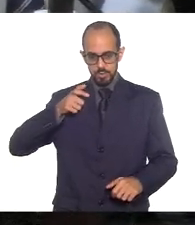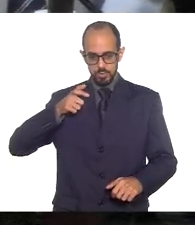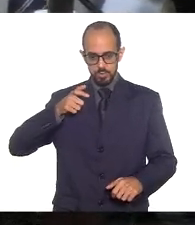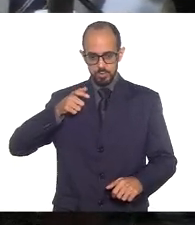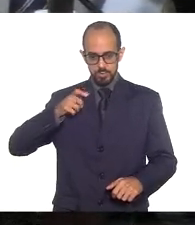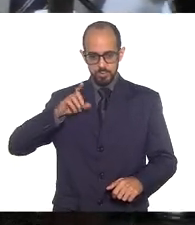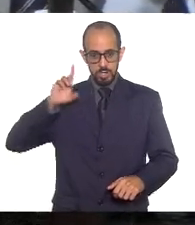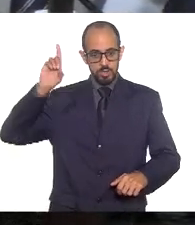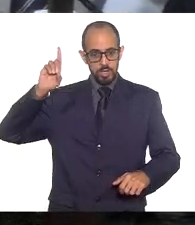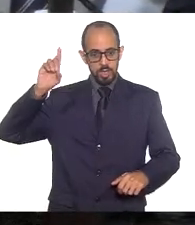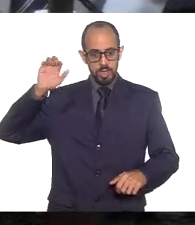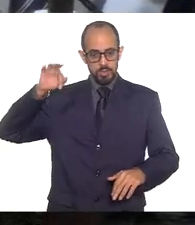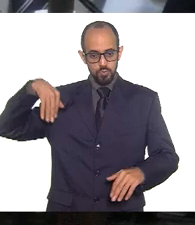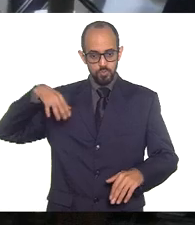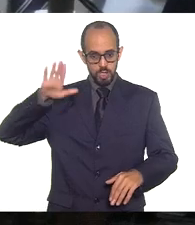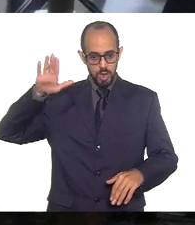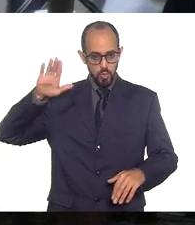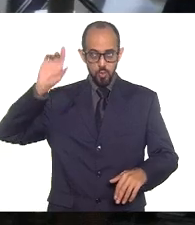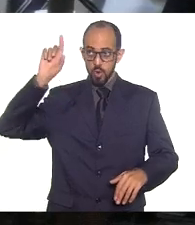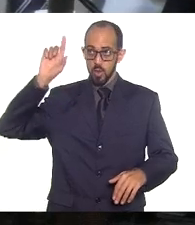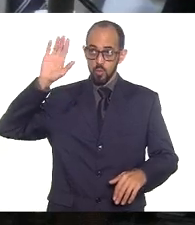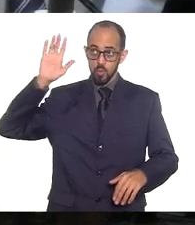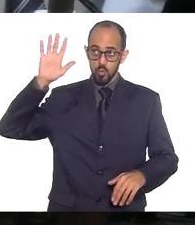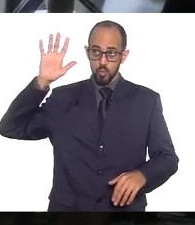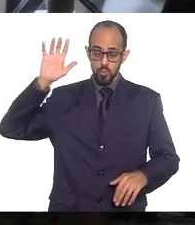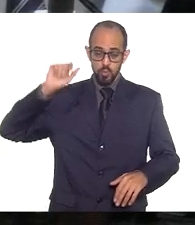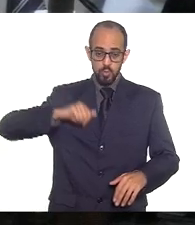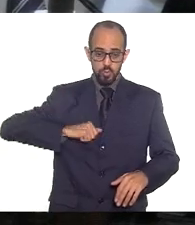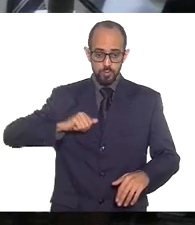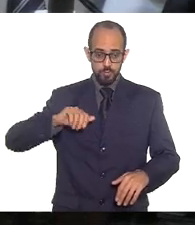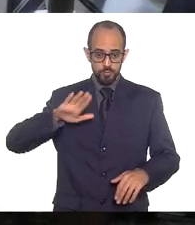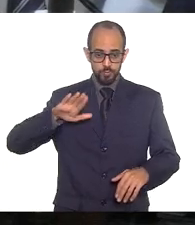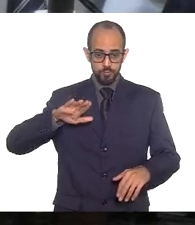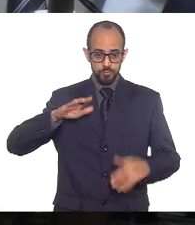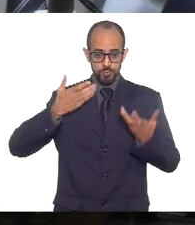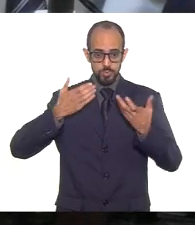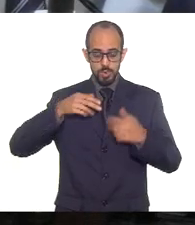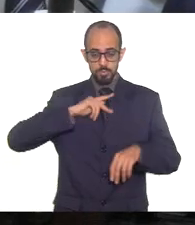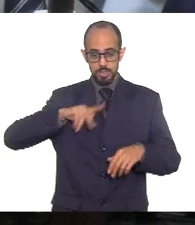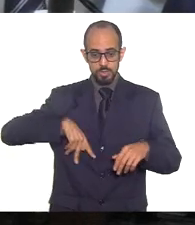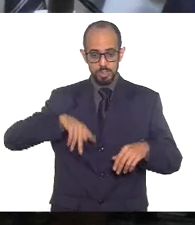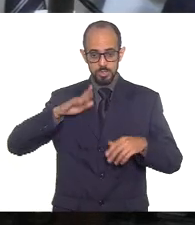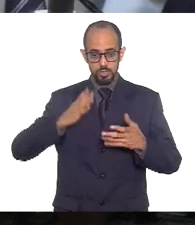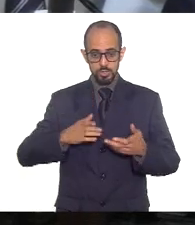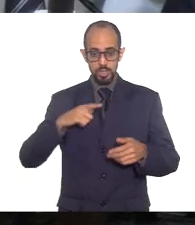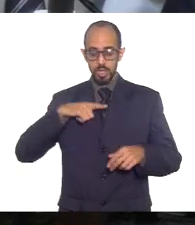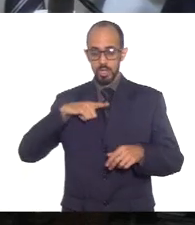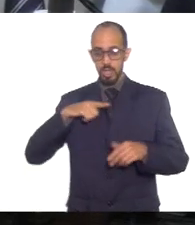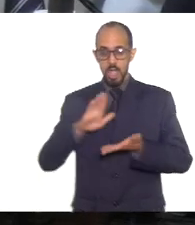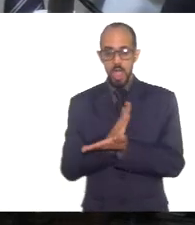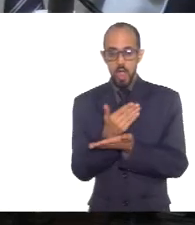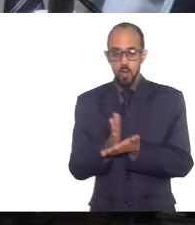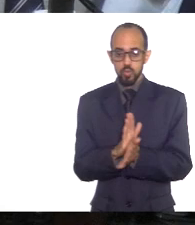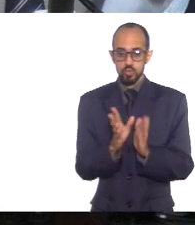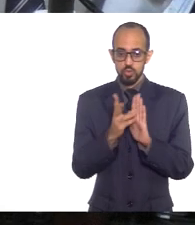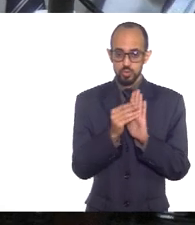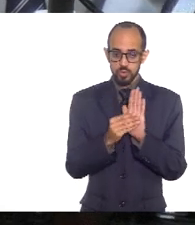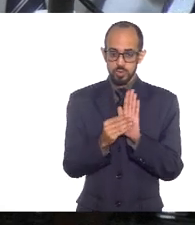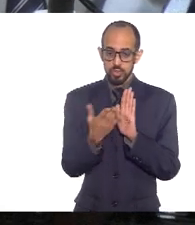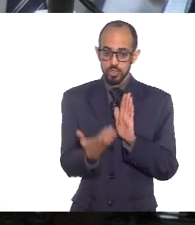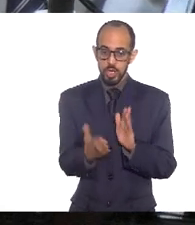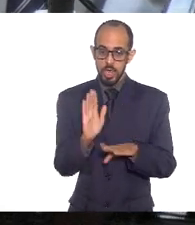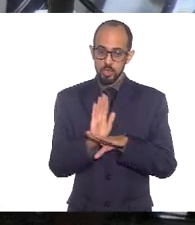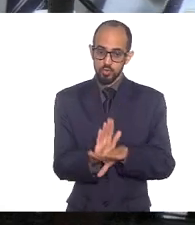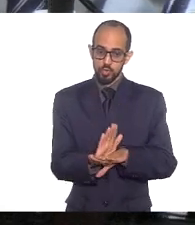atenção a presença de chama atenção que nós temos mais algumas pautas então a gente quer ajudar